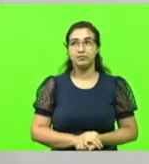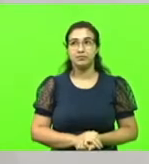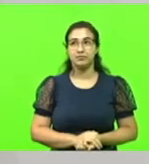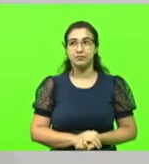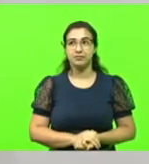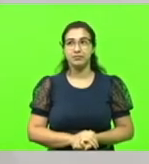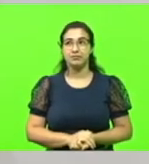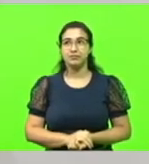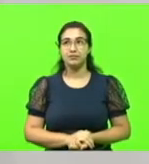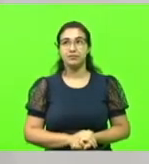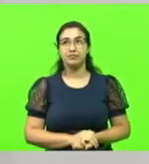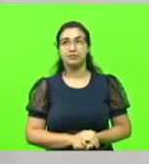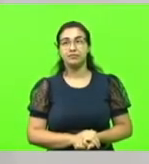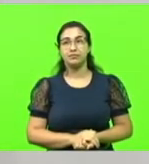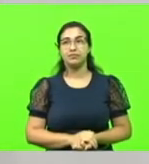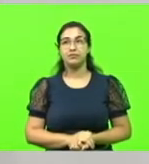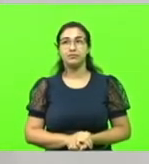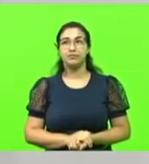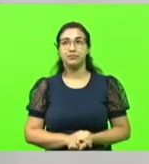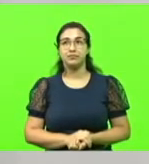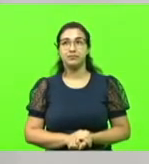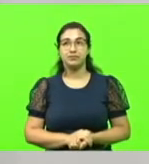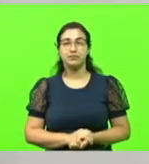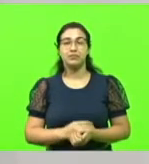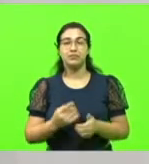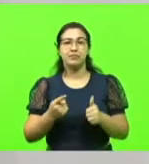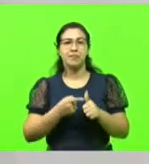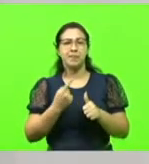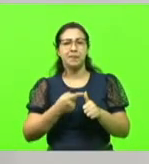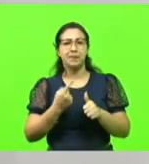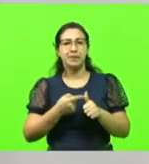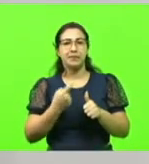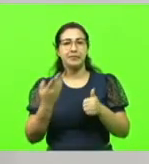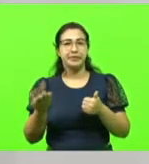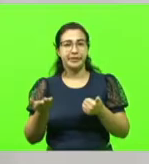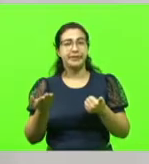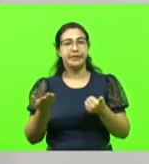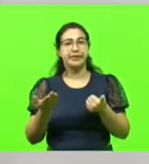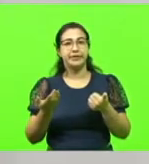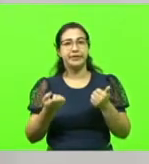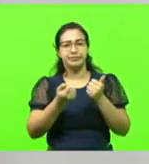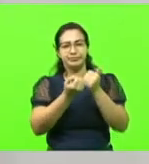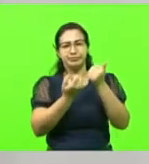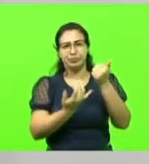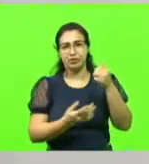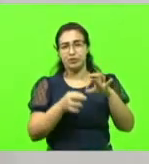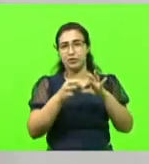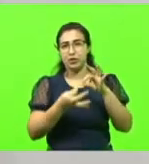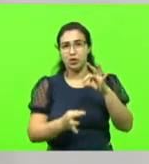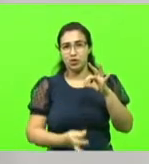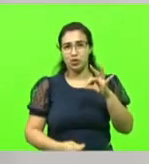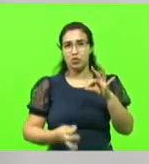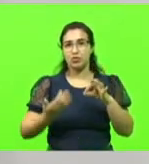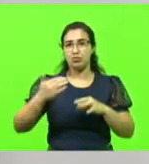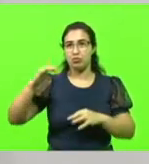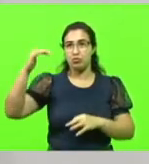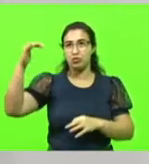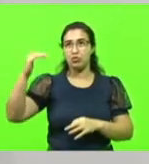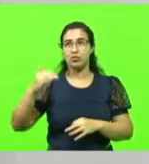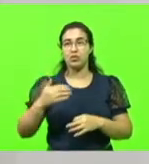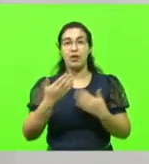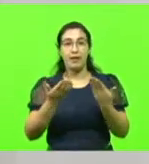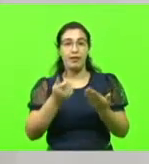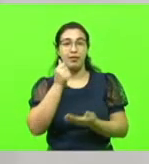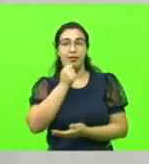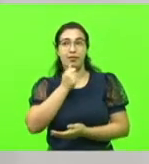Primeiro, dá um espaço aqui, né, para uma página dedicada ao Morro do Mocotó. E mais uma mulher sozinha na criação de